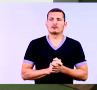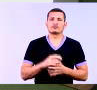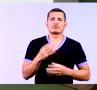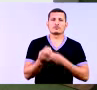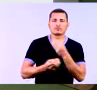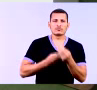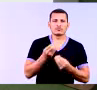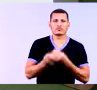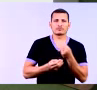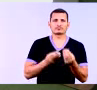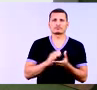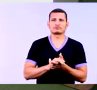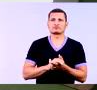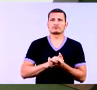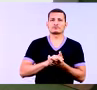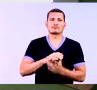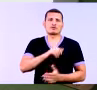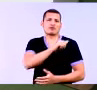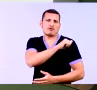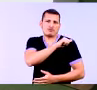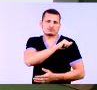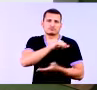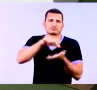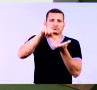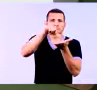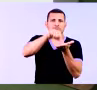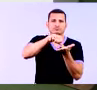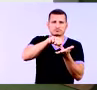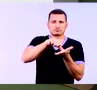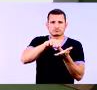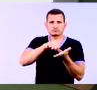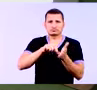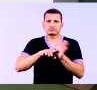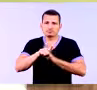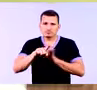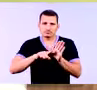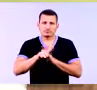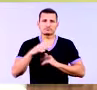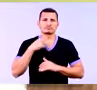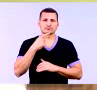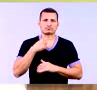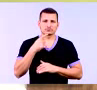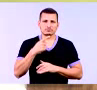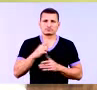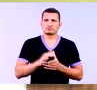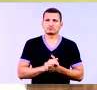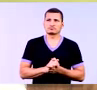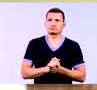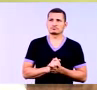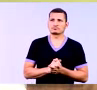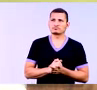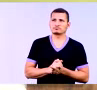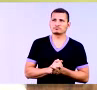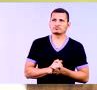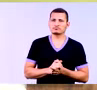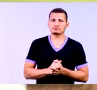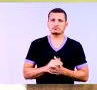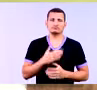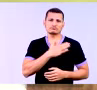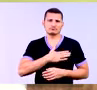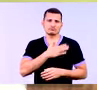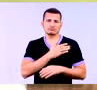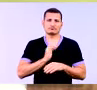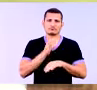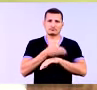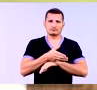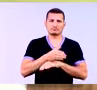pessoal dos nossos alunos, os polos, reagiram à nossa atividade? Vamos lá. Eu acho que está sendo bom. Estou gostando da participação dos polos,